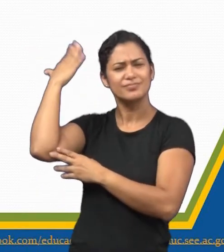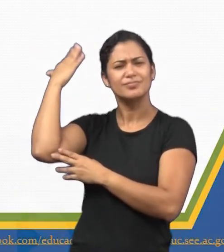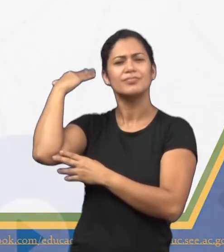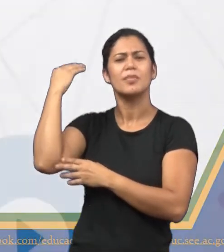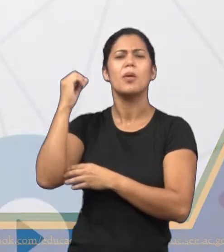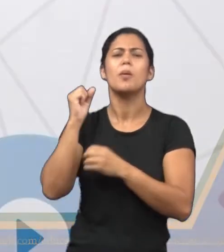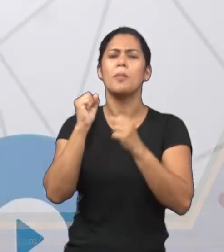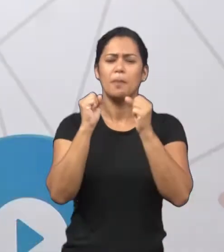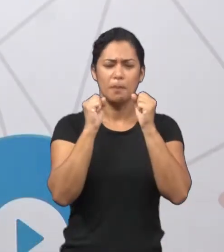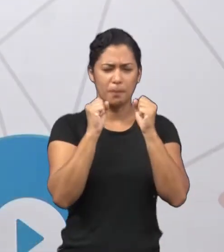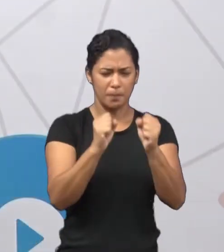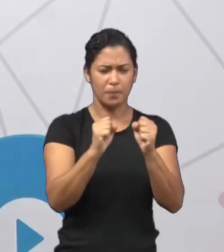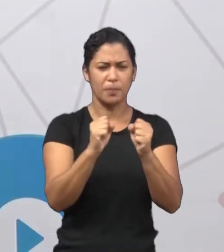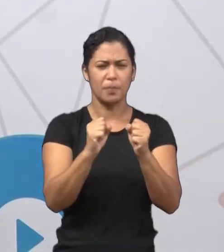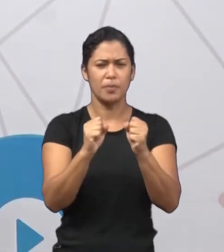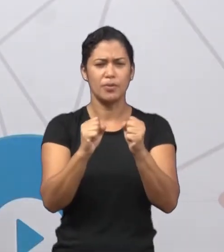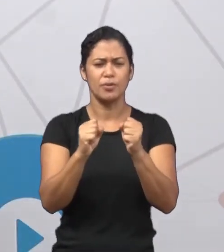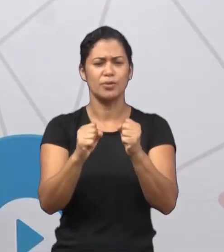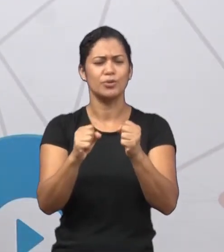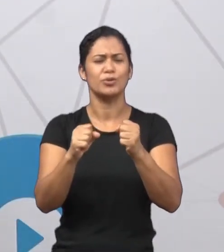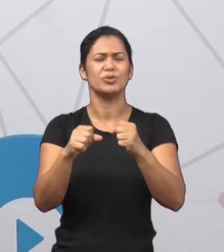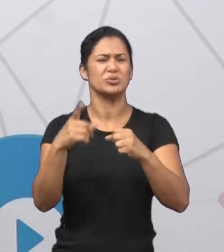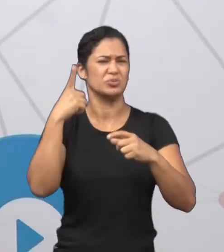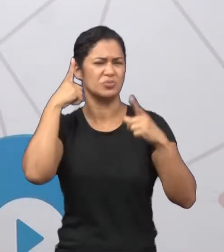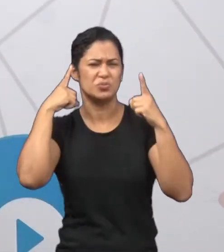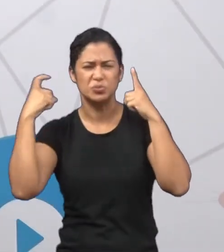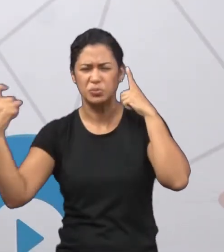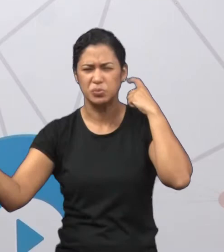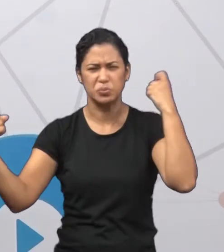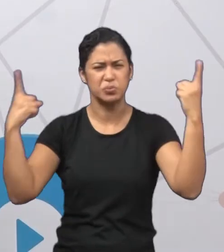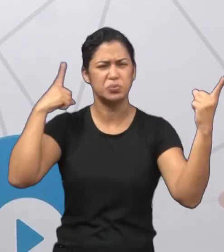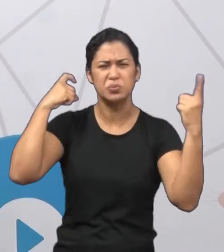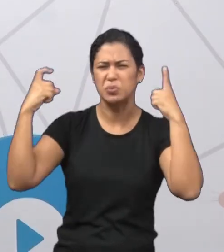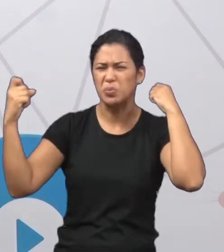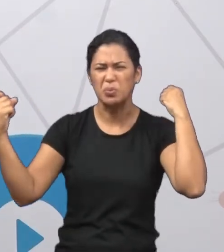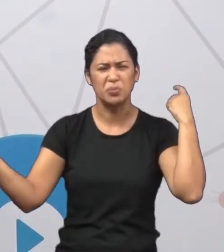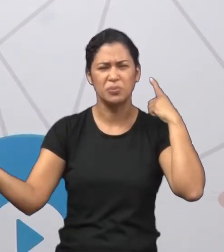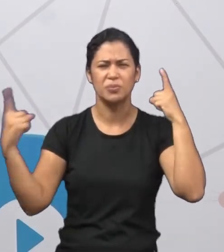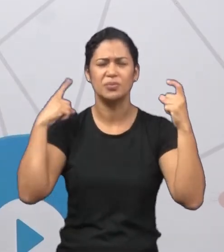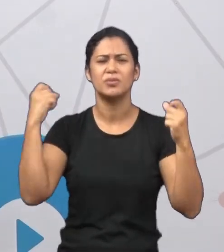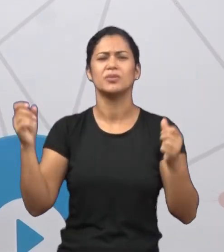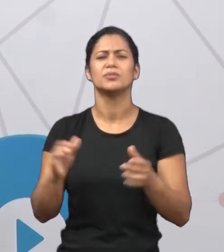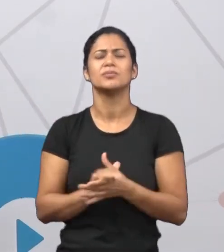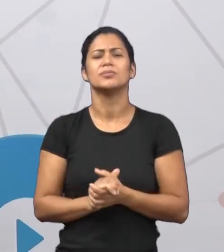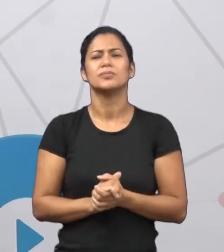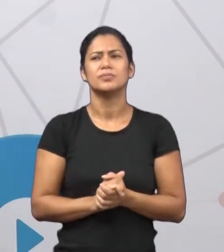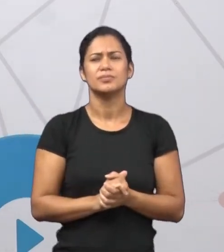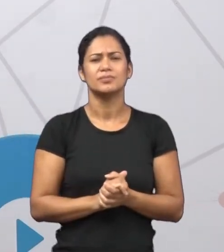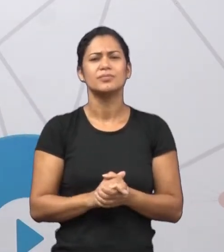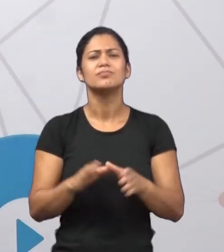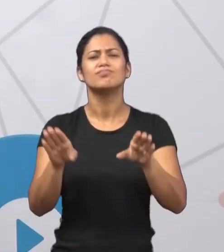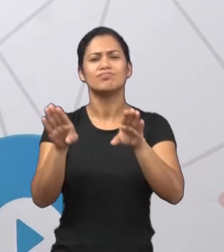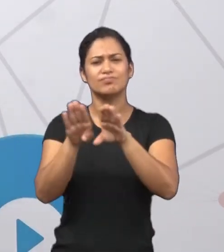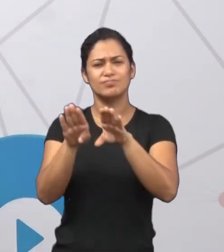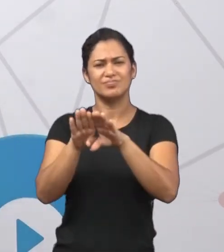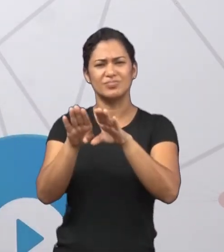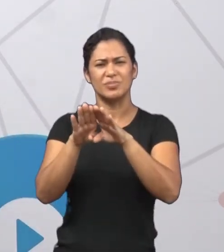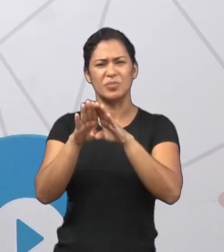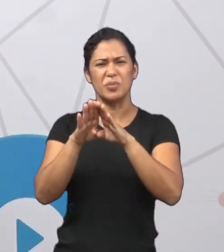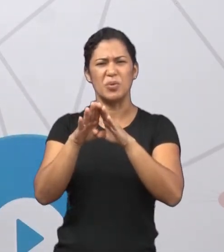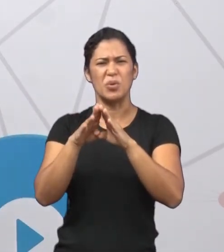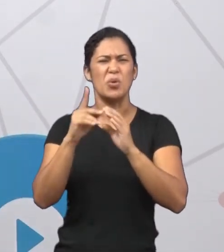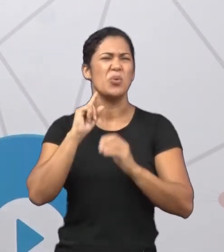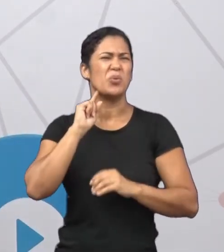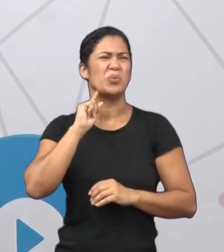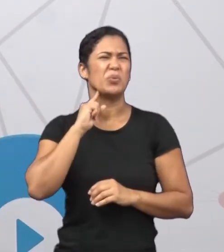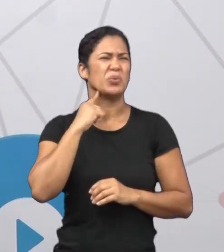eles podem, sim, trazer o quê? Ruídos, barulhos, muitos barulhos e também